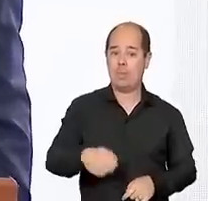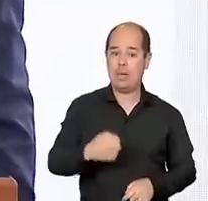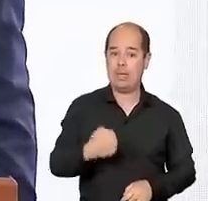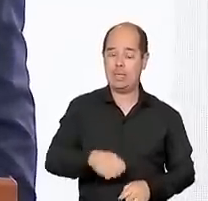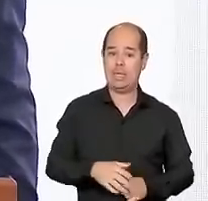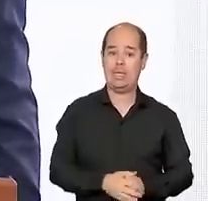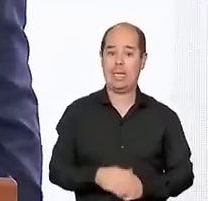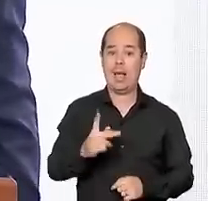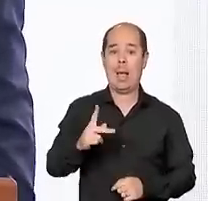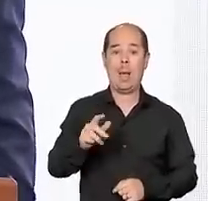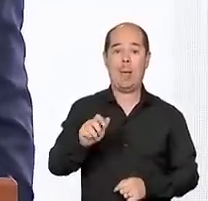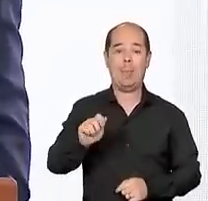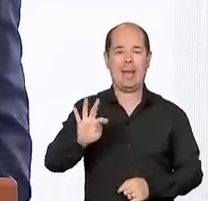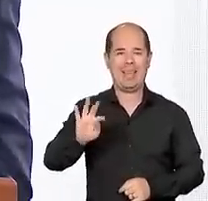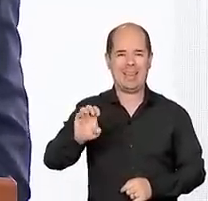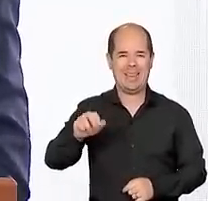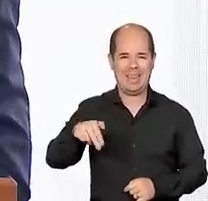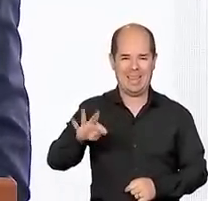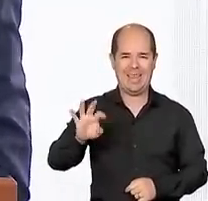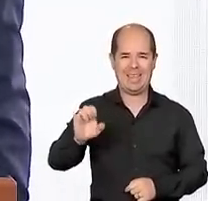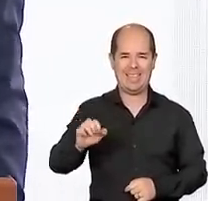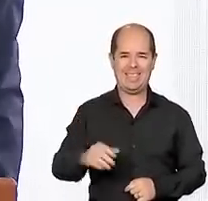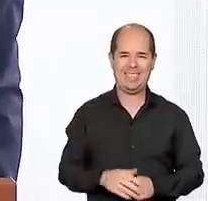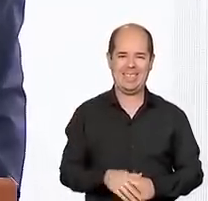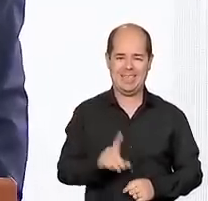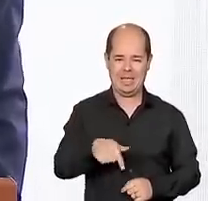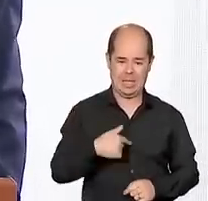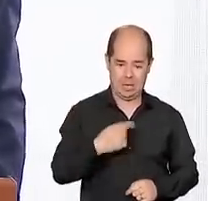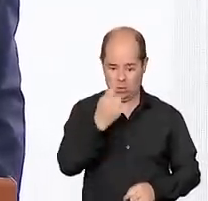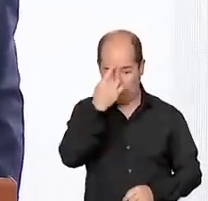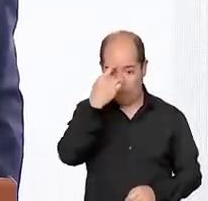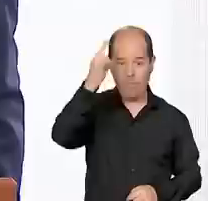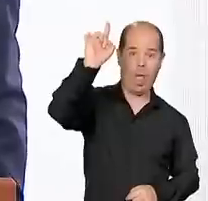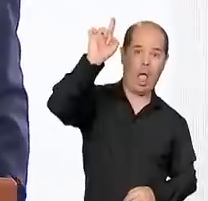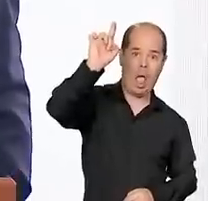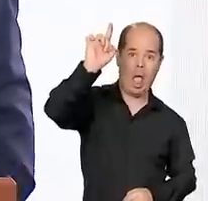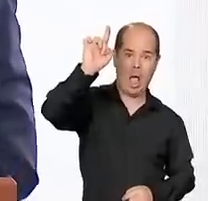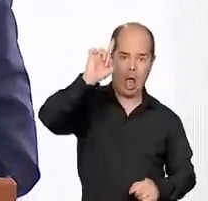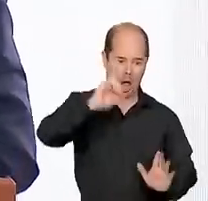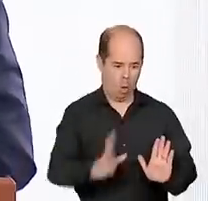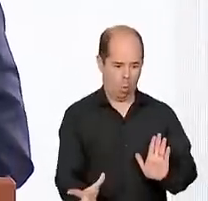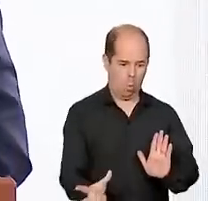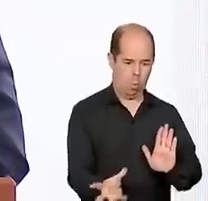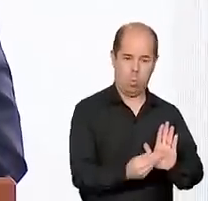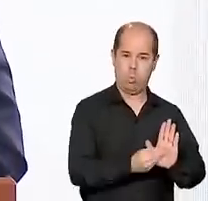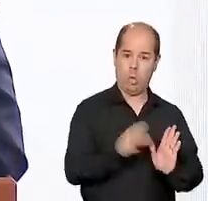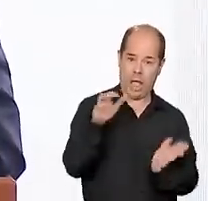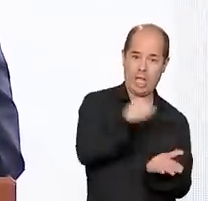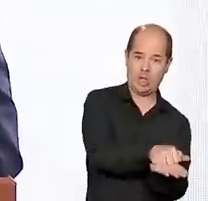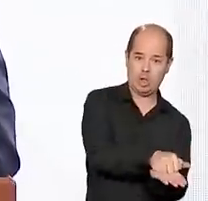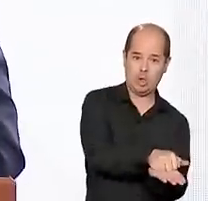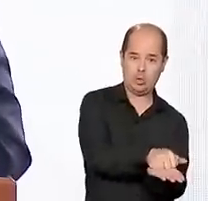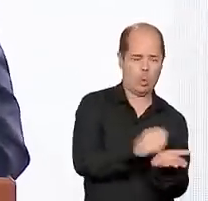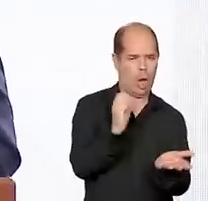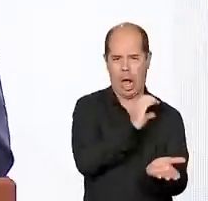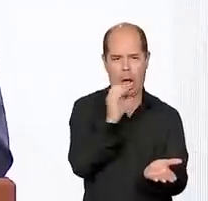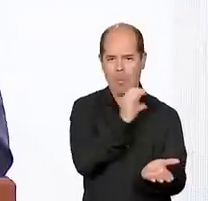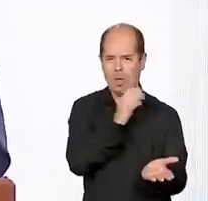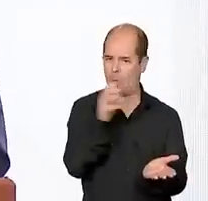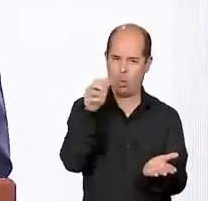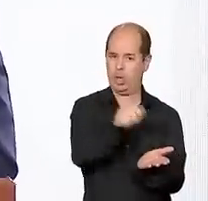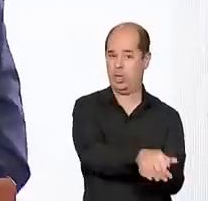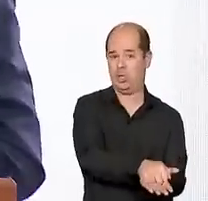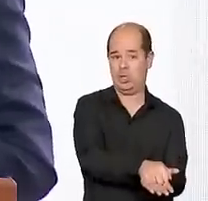Hoje, o presidente Lula levava até quase 8 anos para registrar uma patente. Isso